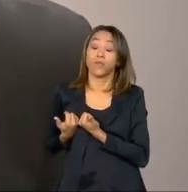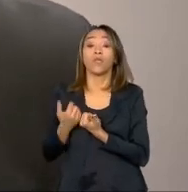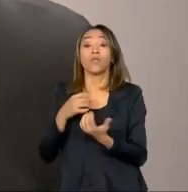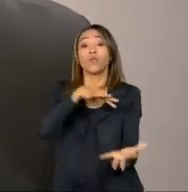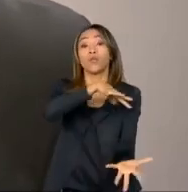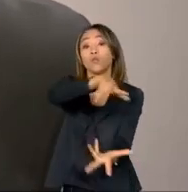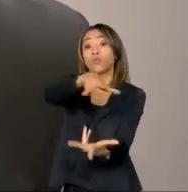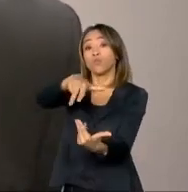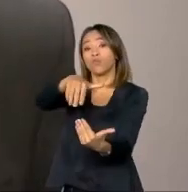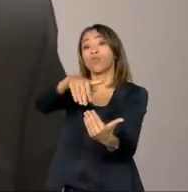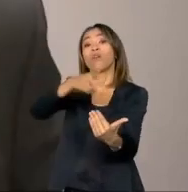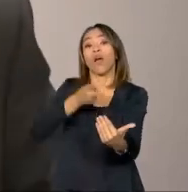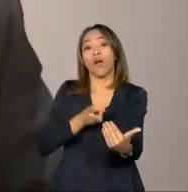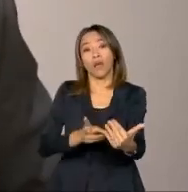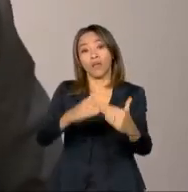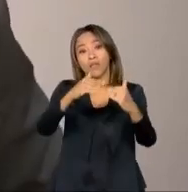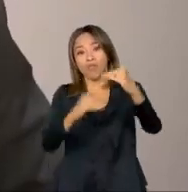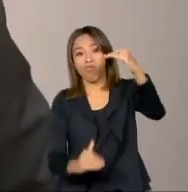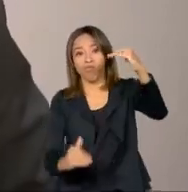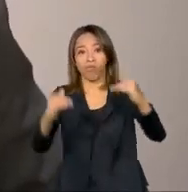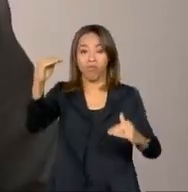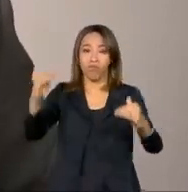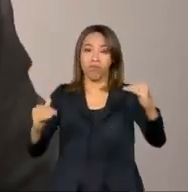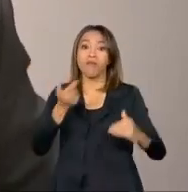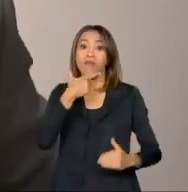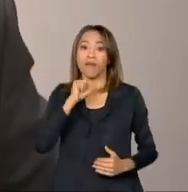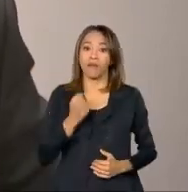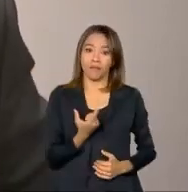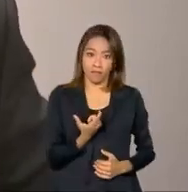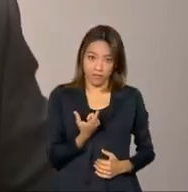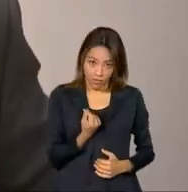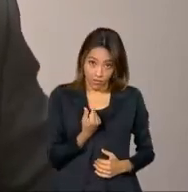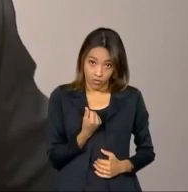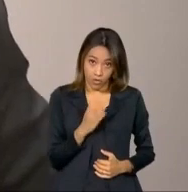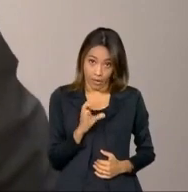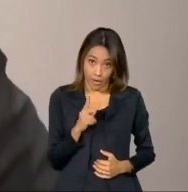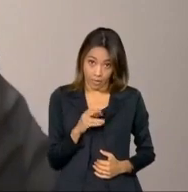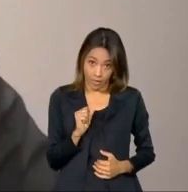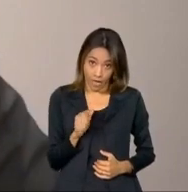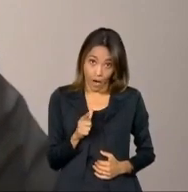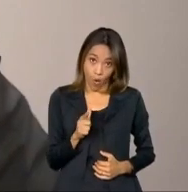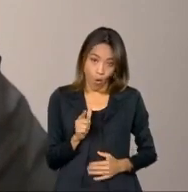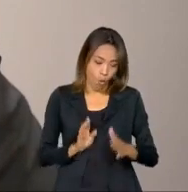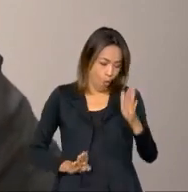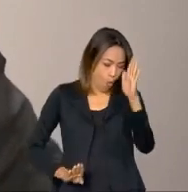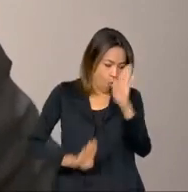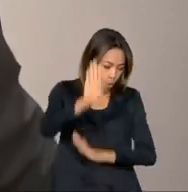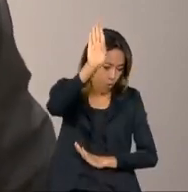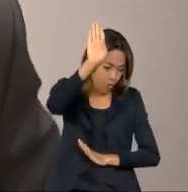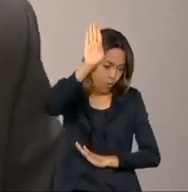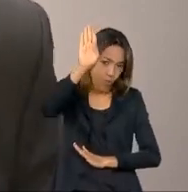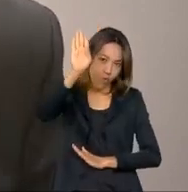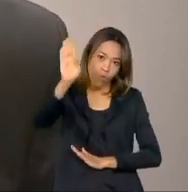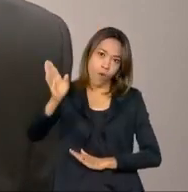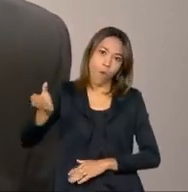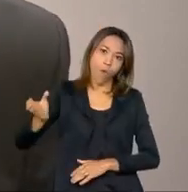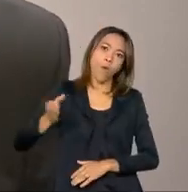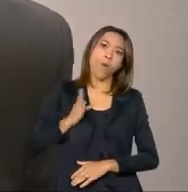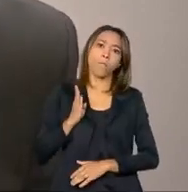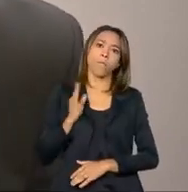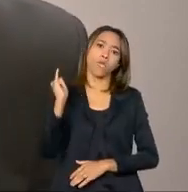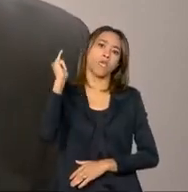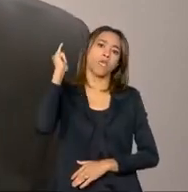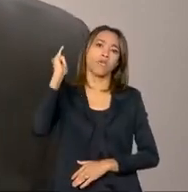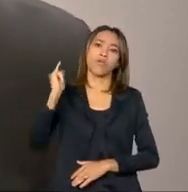mais desigual. Quem tem capital voa, o rico fica milionário, o milionário bilionário,